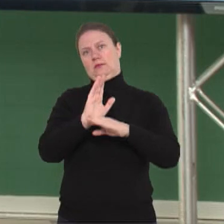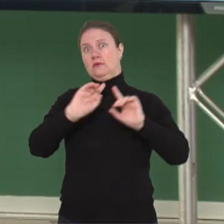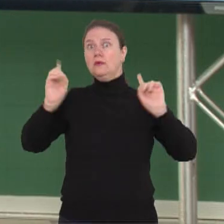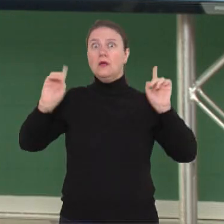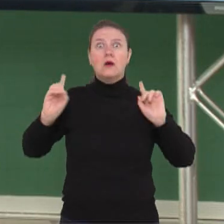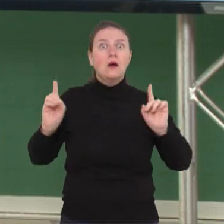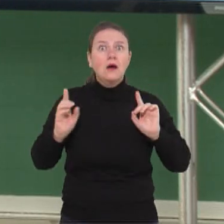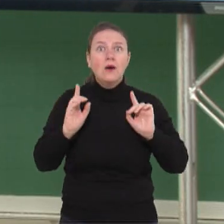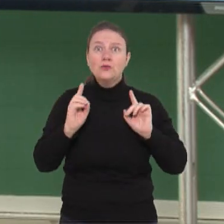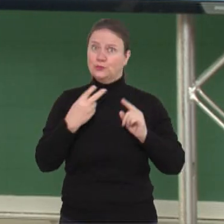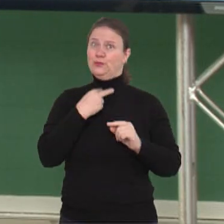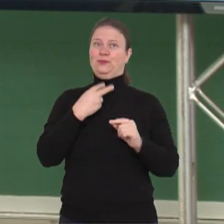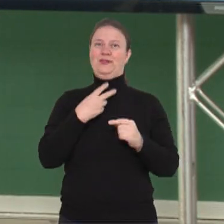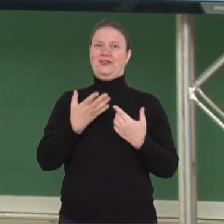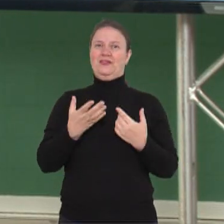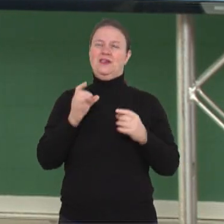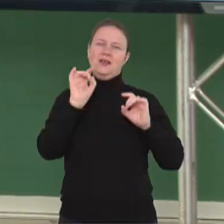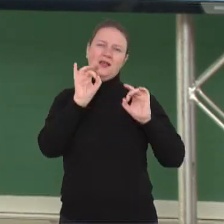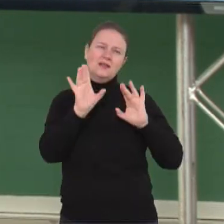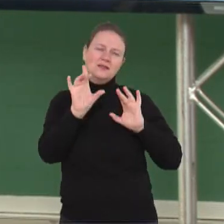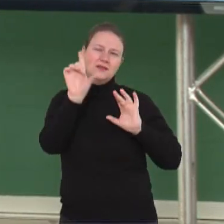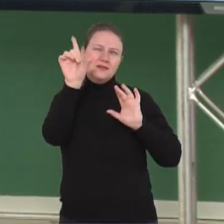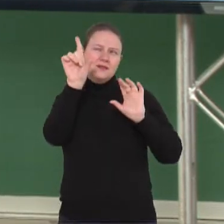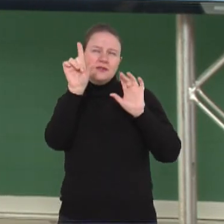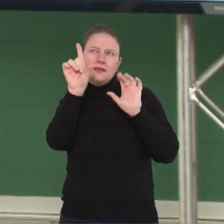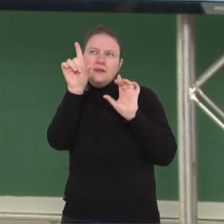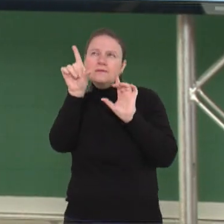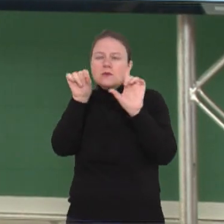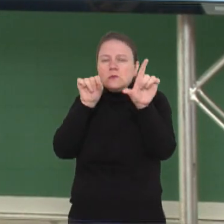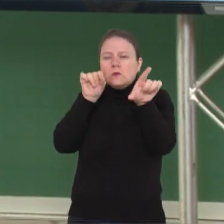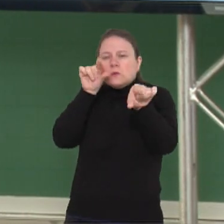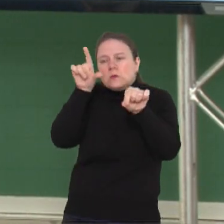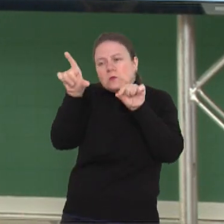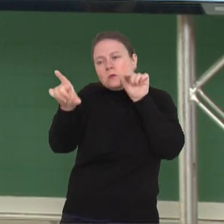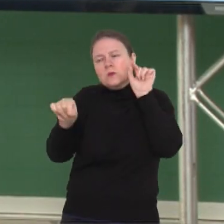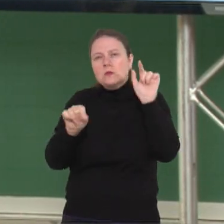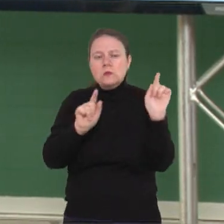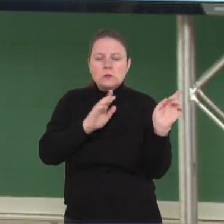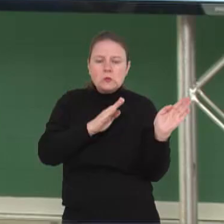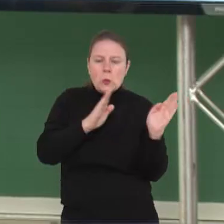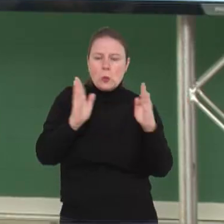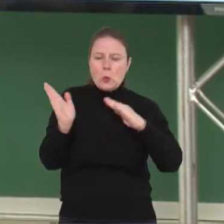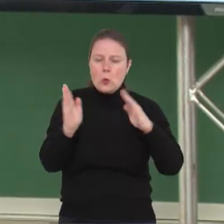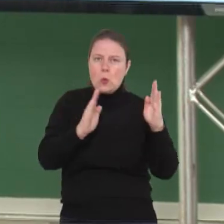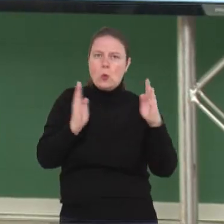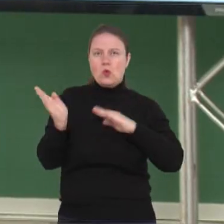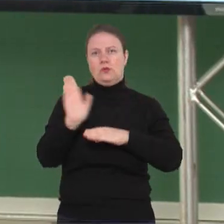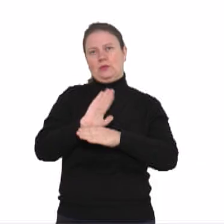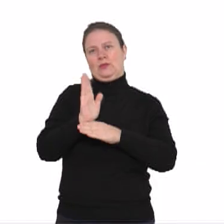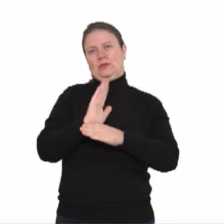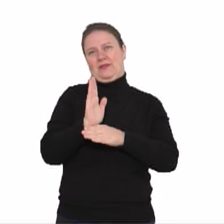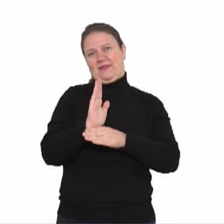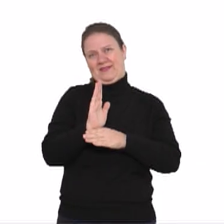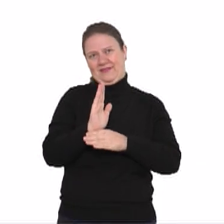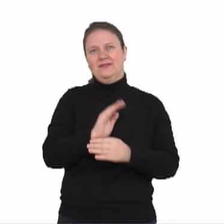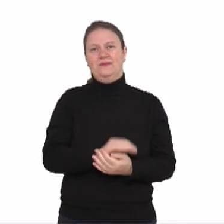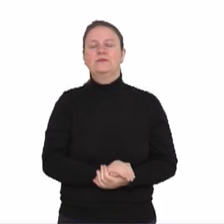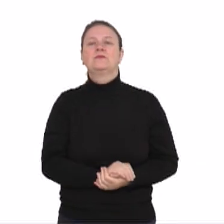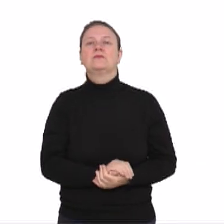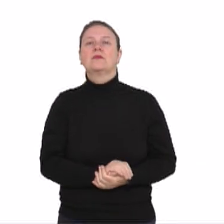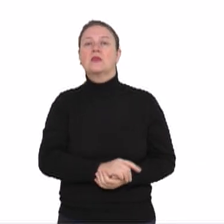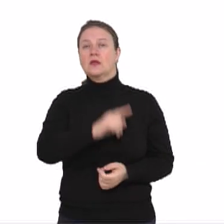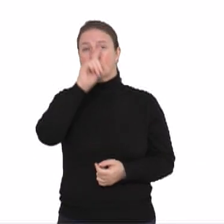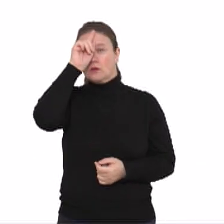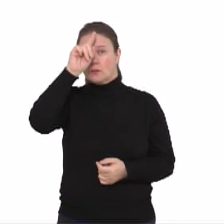quê? Ele dá umas pinceladas da trama, se for um filme, né, ou um livro, tá? Então, que é a ideia